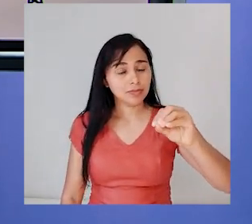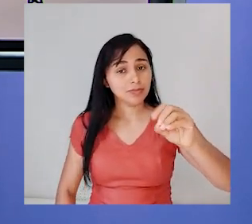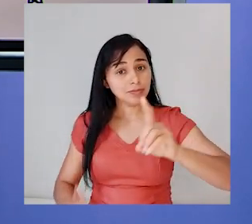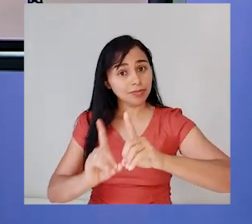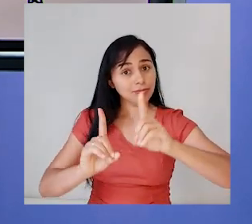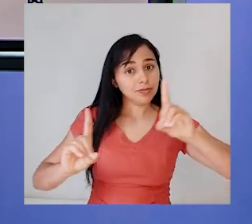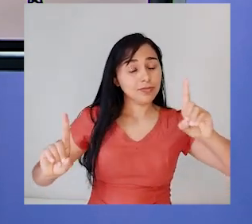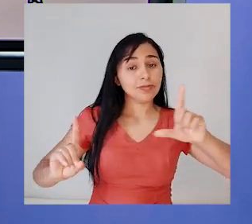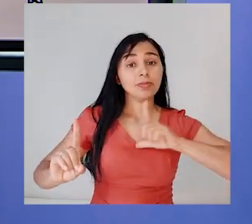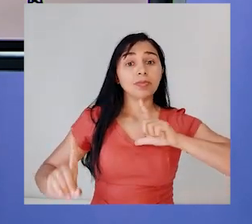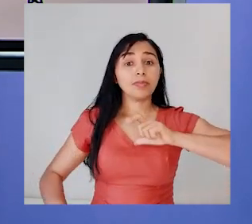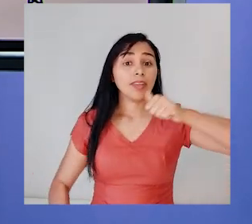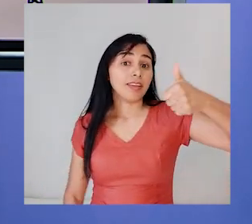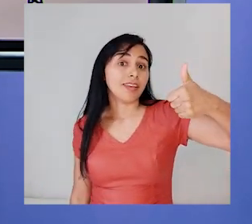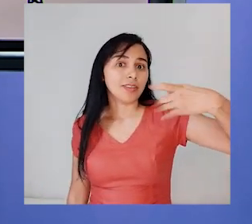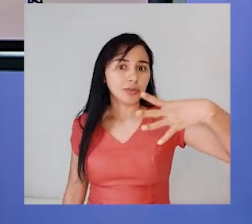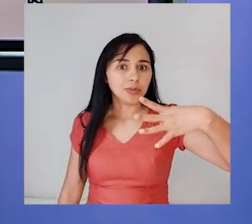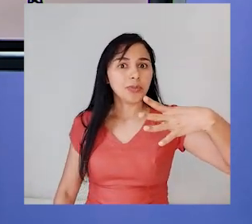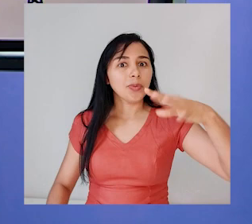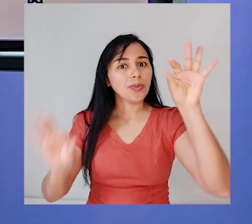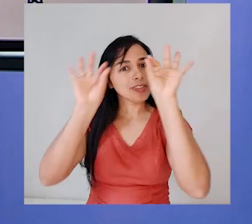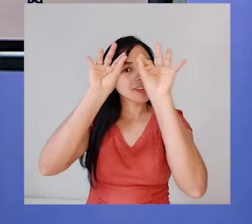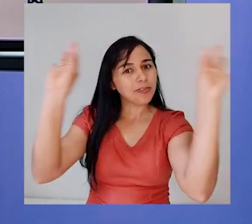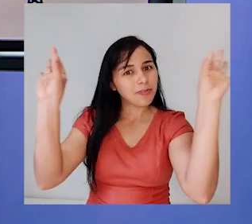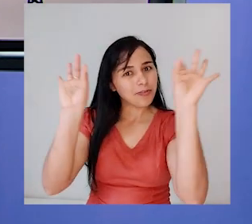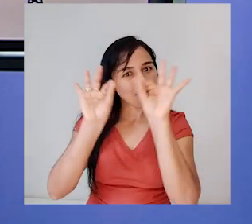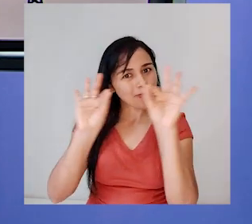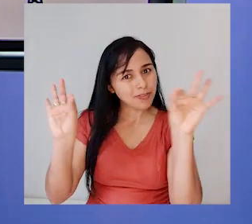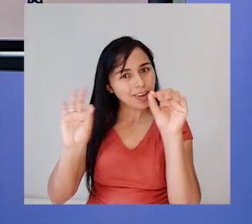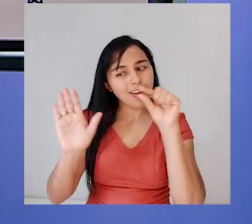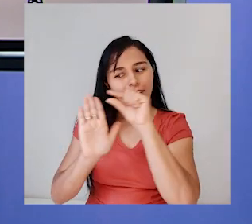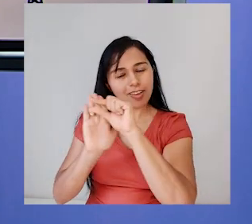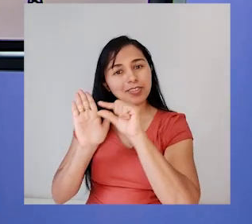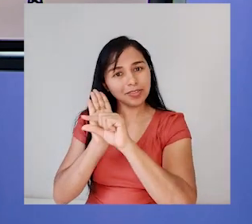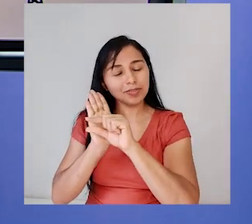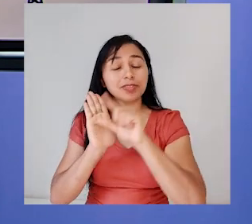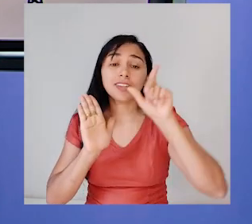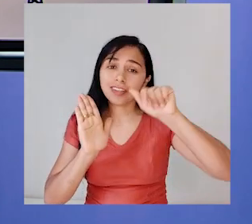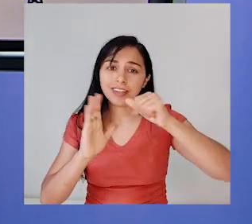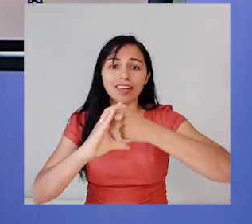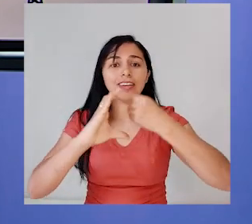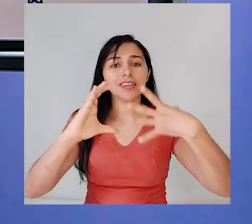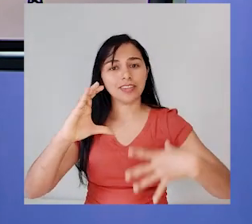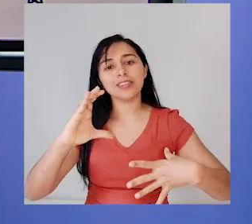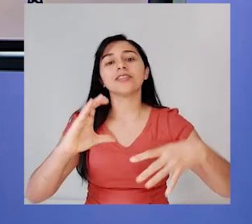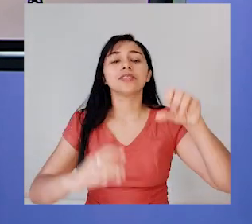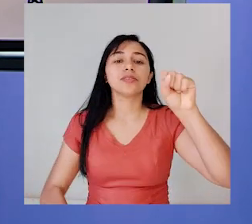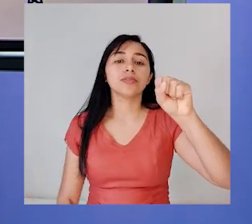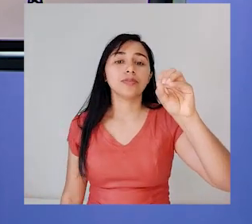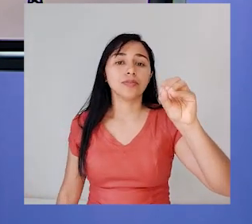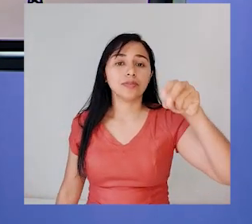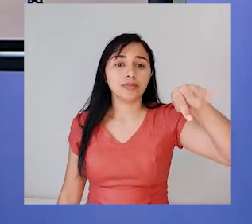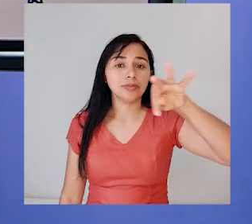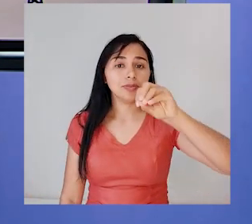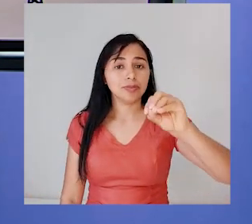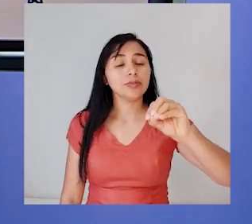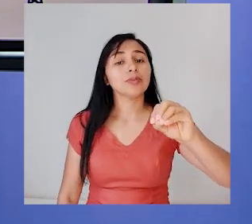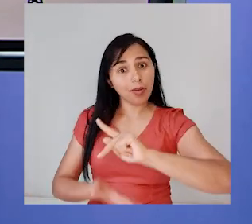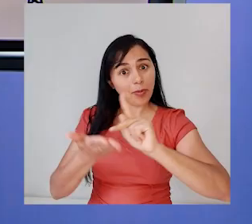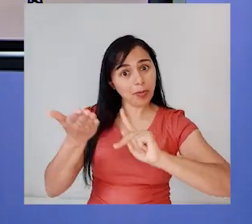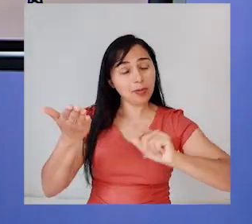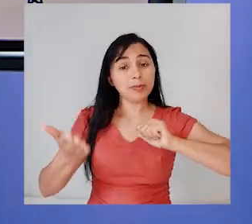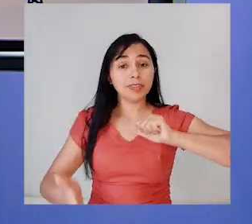14 versos, que é uma das características de um soneto, gente. Um soneto é um poema que tem 14